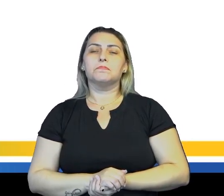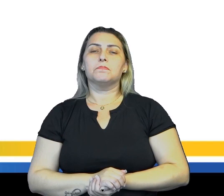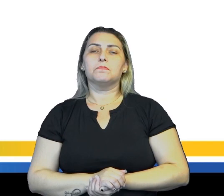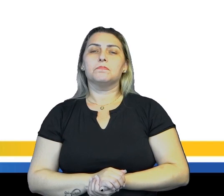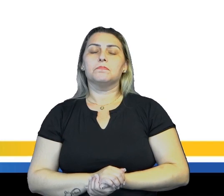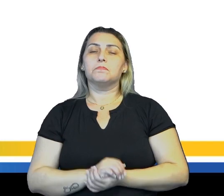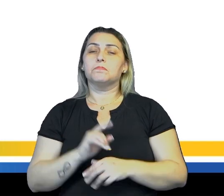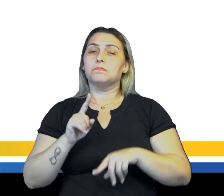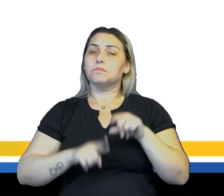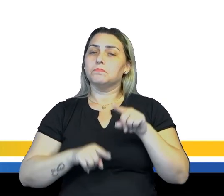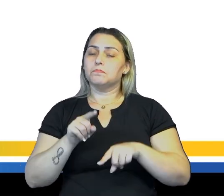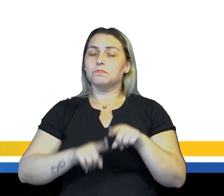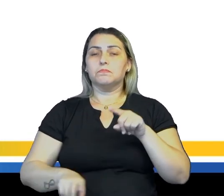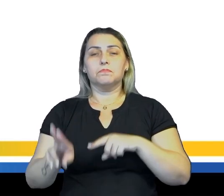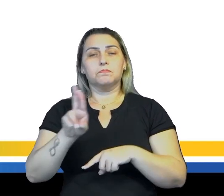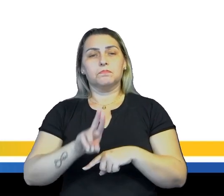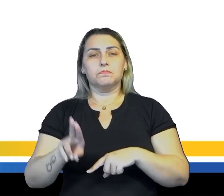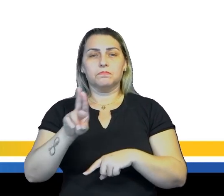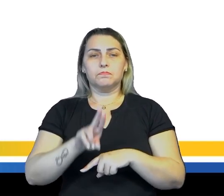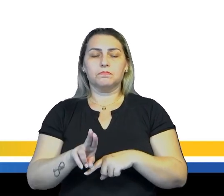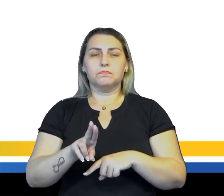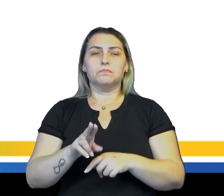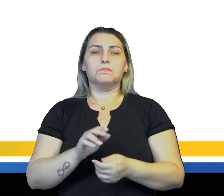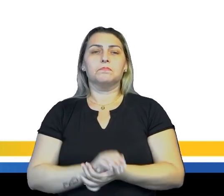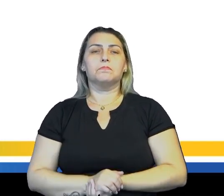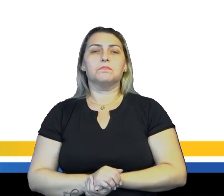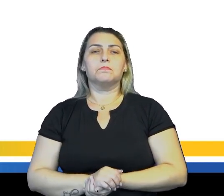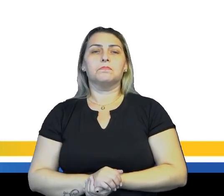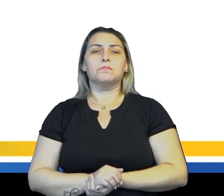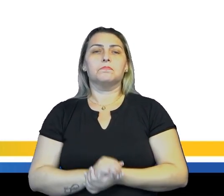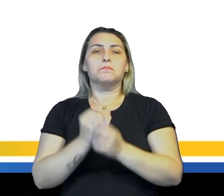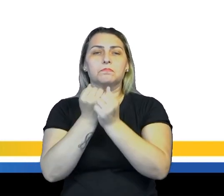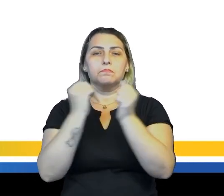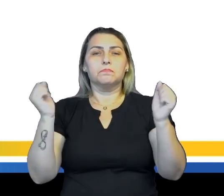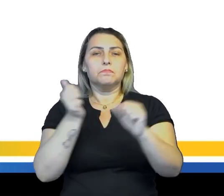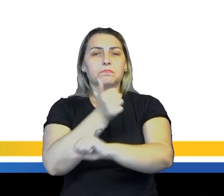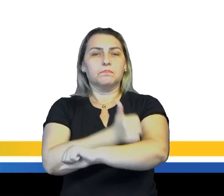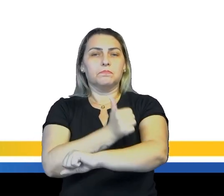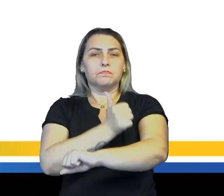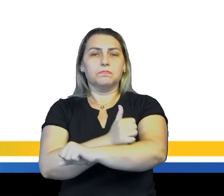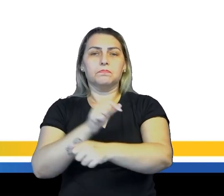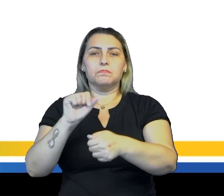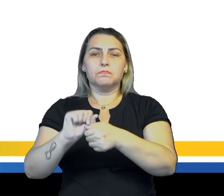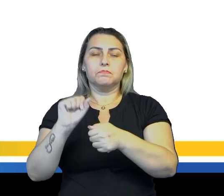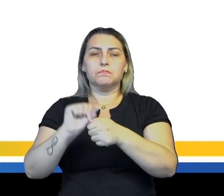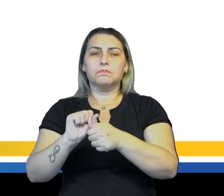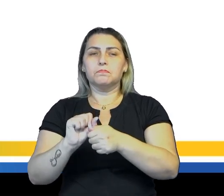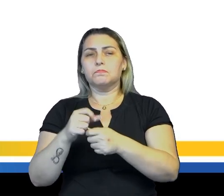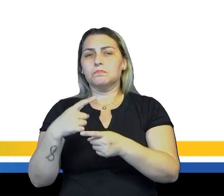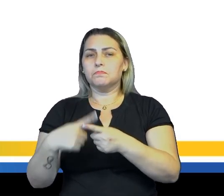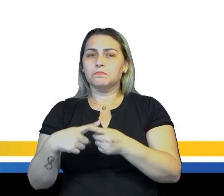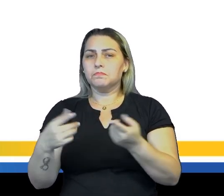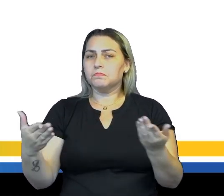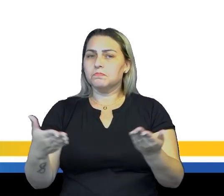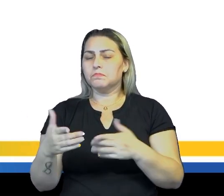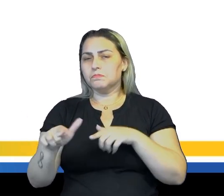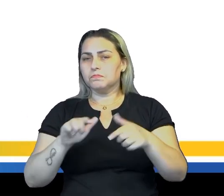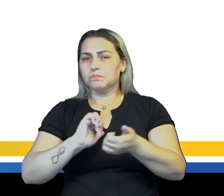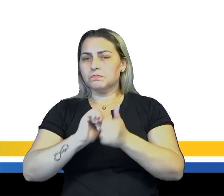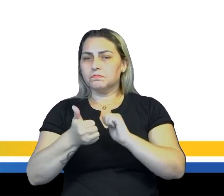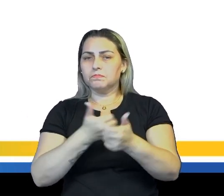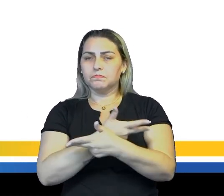o nome do objeto lá que a gente lança tipo uma lança vamos lá a questão 2 atividade física da pré-história